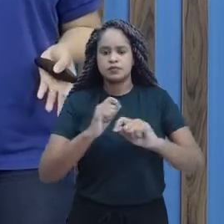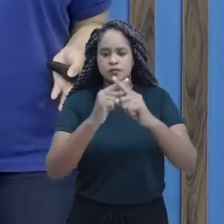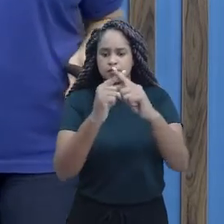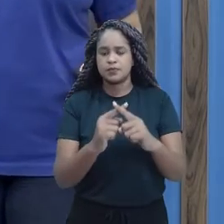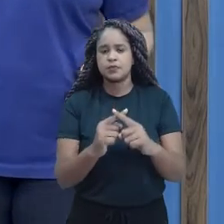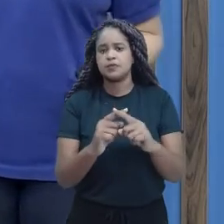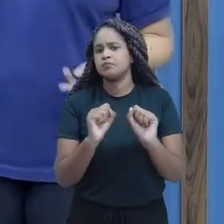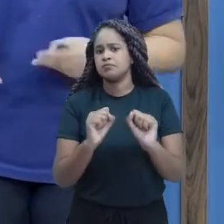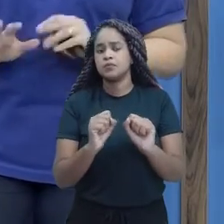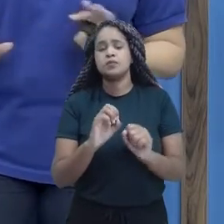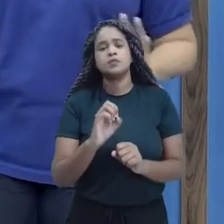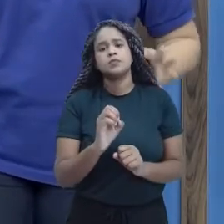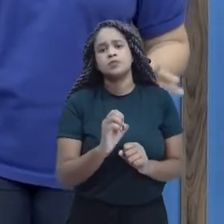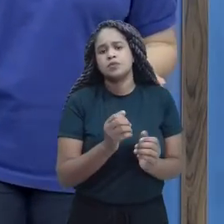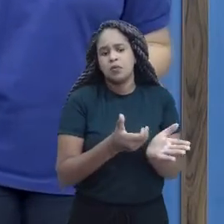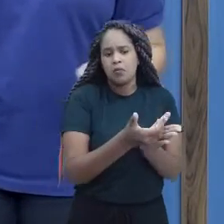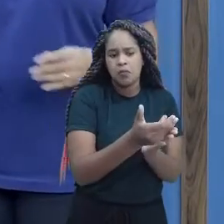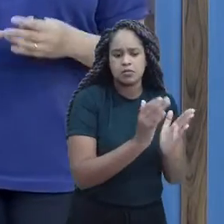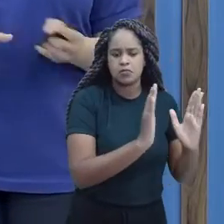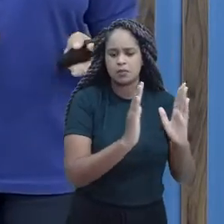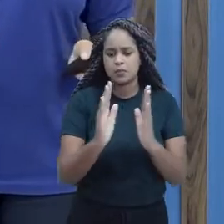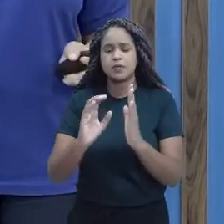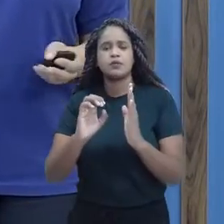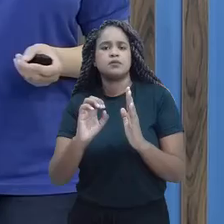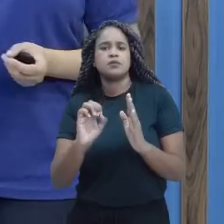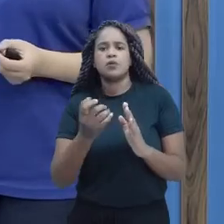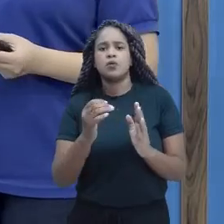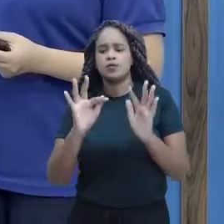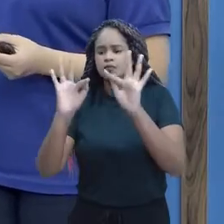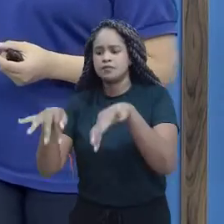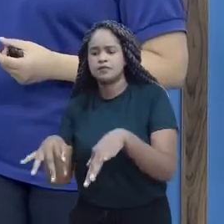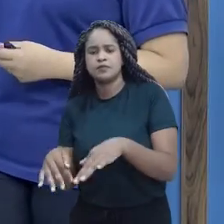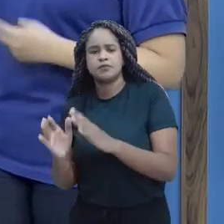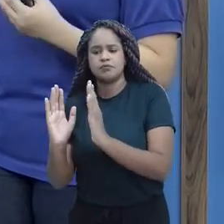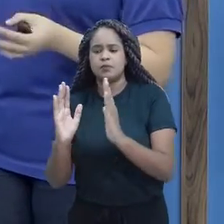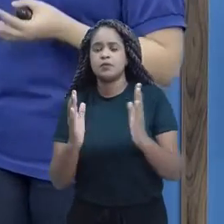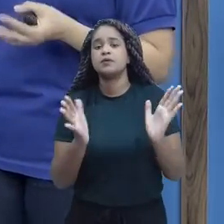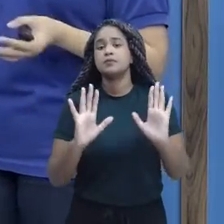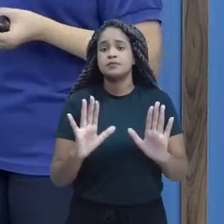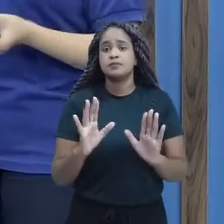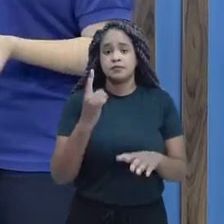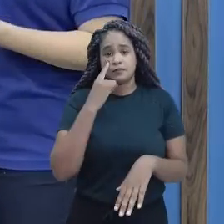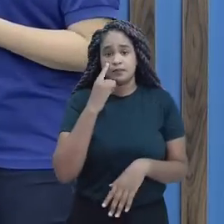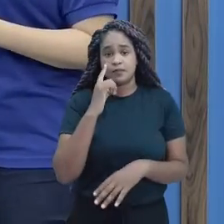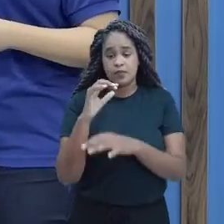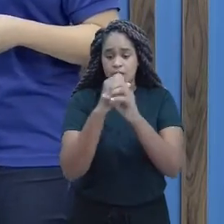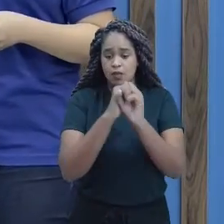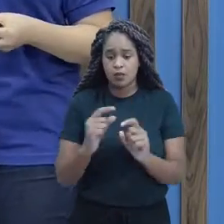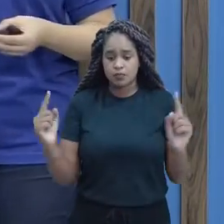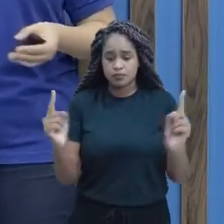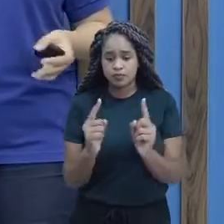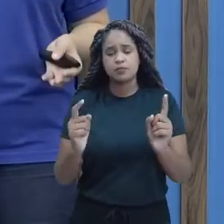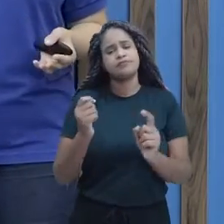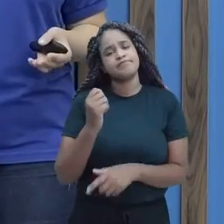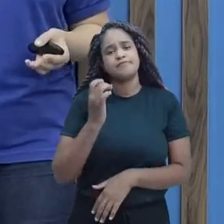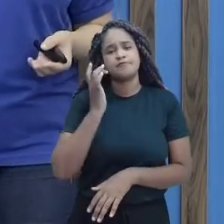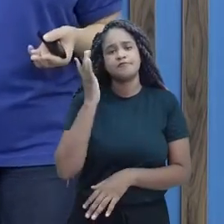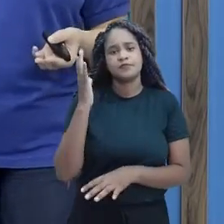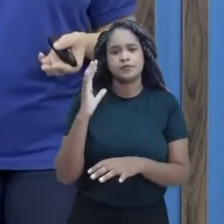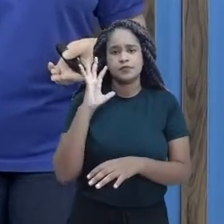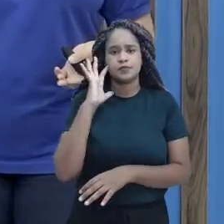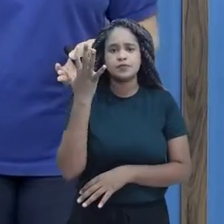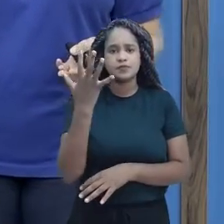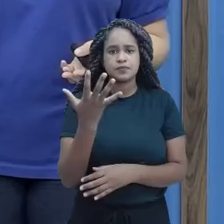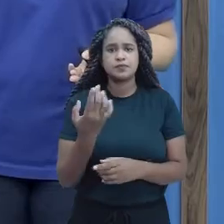ou fazer na sequência, tanto faz. Quando a gente tem um problema pequenininho assim, é mais prático de você resolver já os decimais, porque a multiplicação